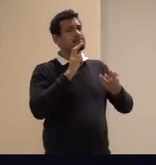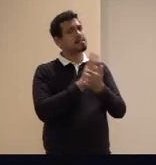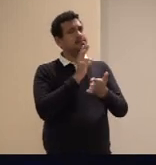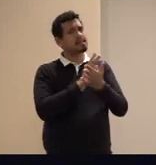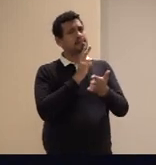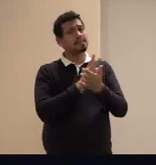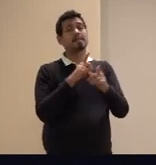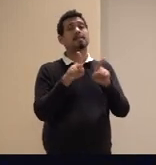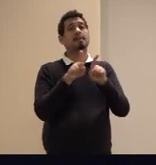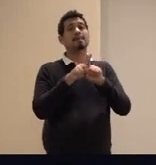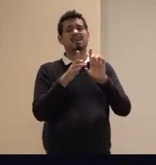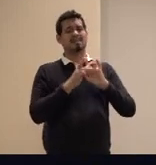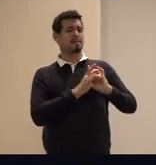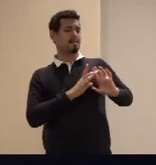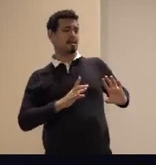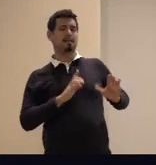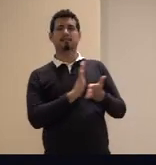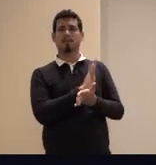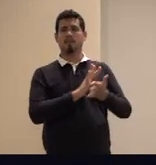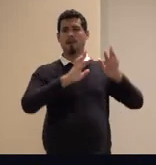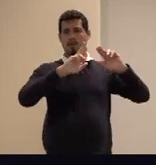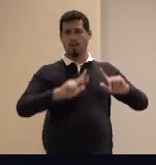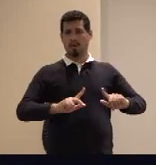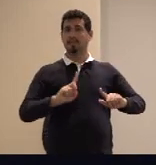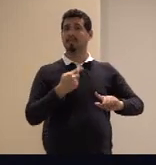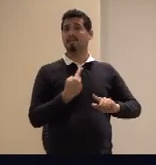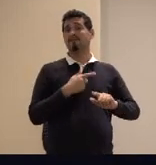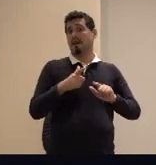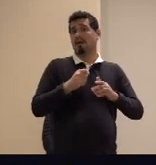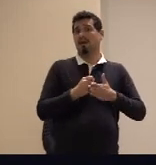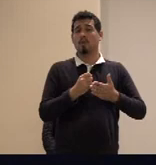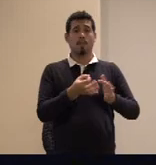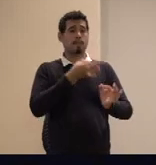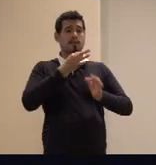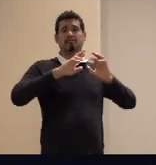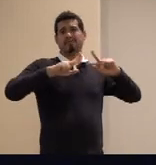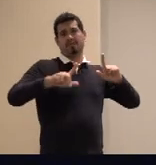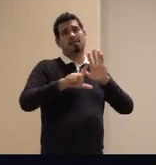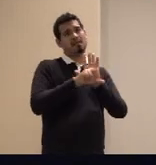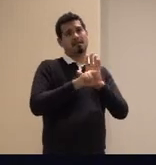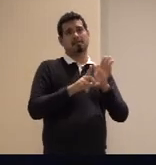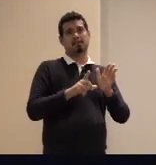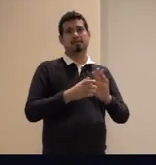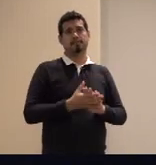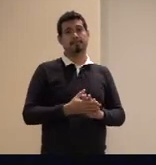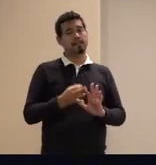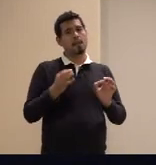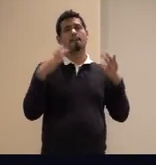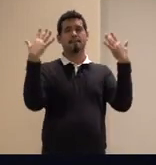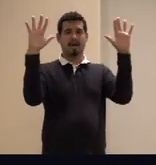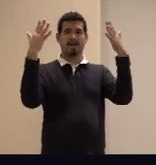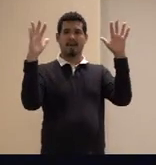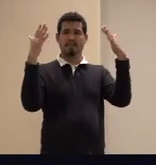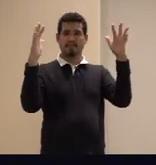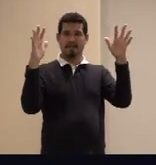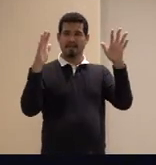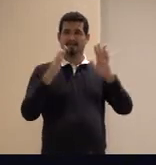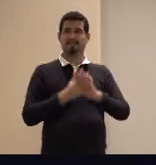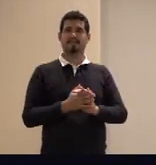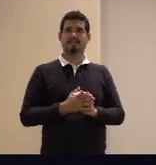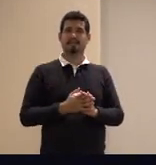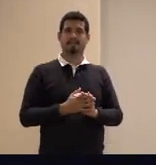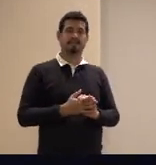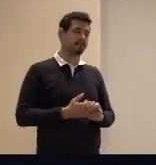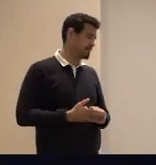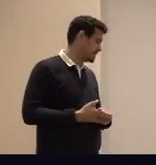se despir de muitas coisas que vão contrário, inclusive, à legislação. Então, parabéns. A Paola